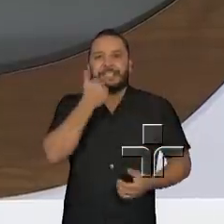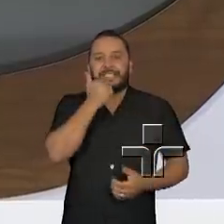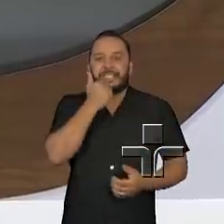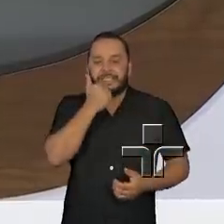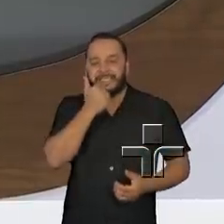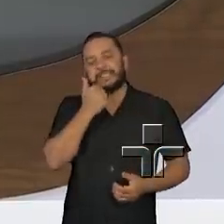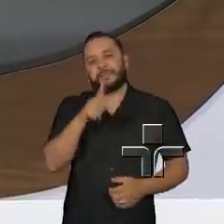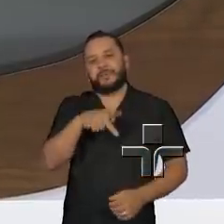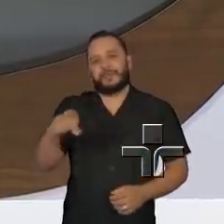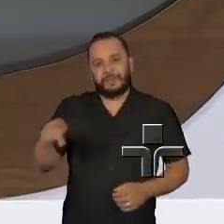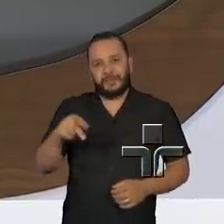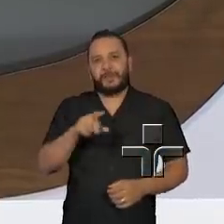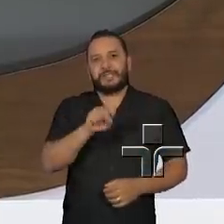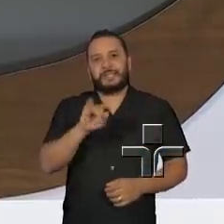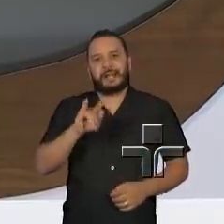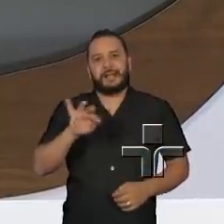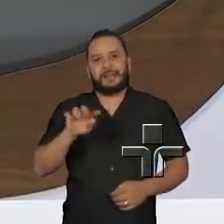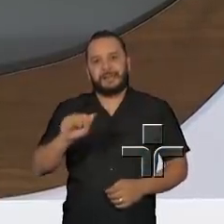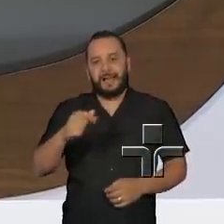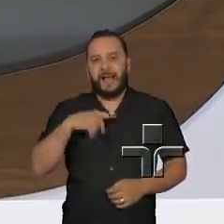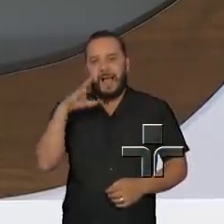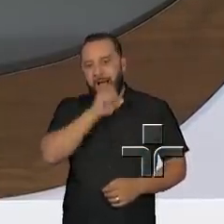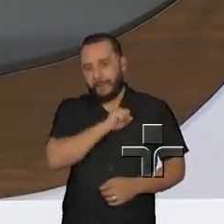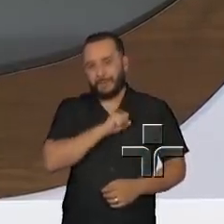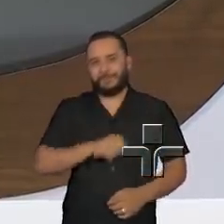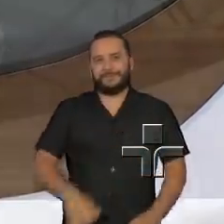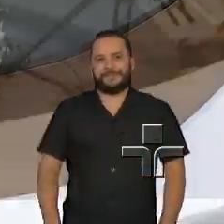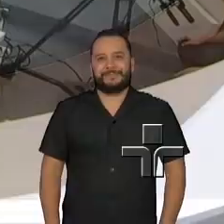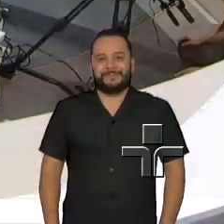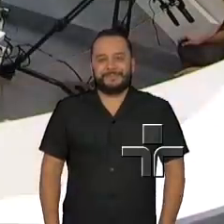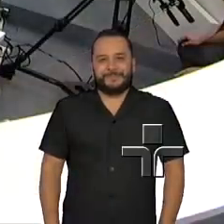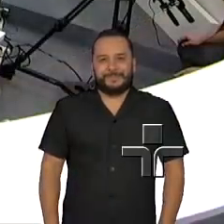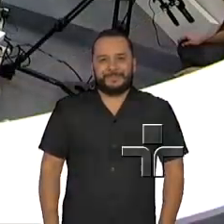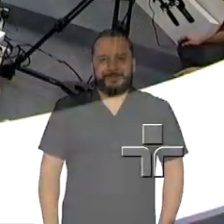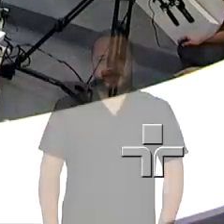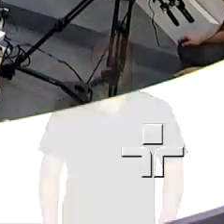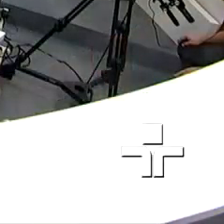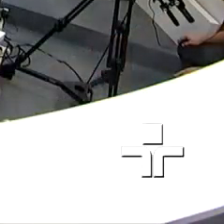o professor Siddhartha Ribeiro. É um segundinho só, fica com a gente.